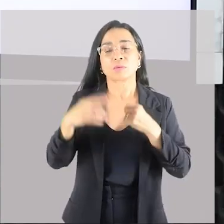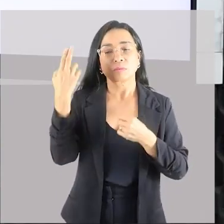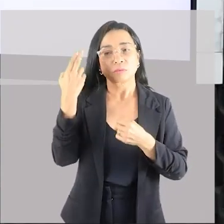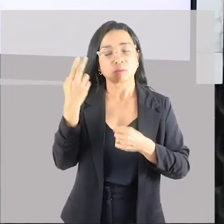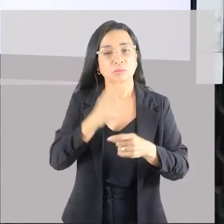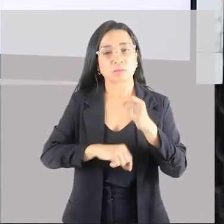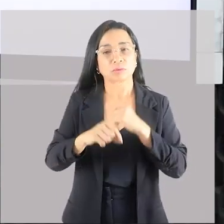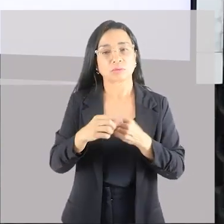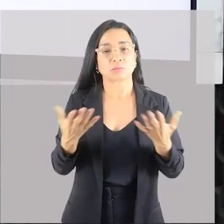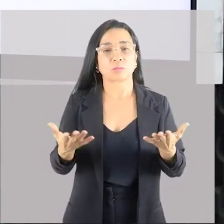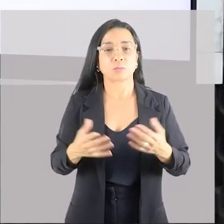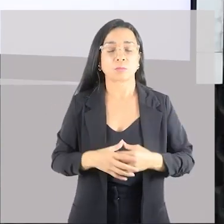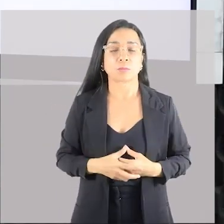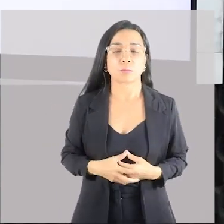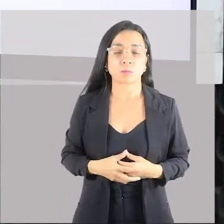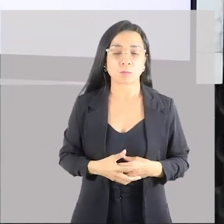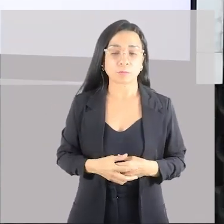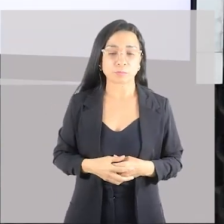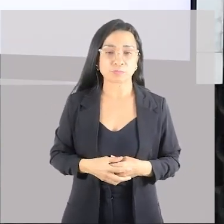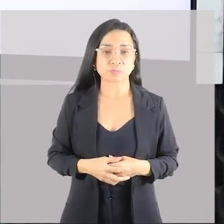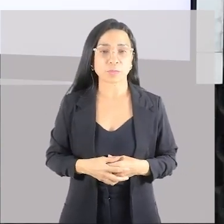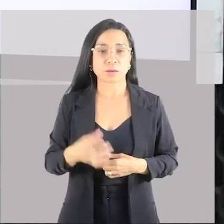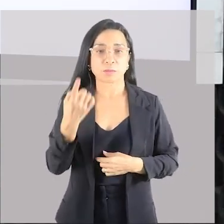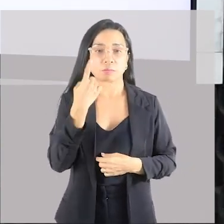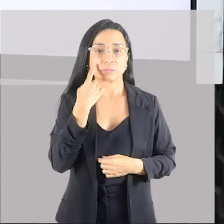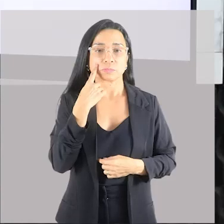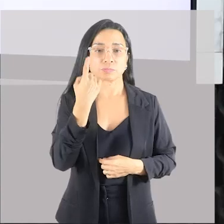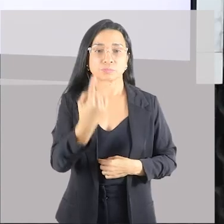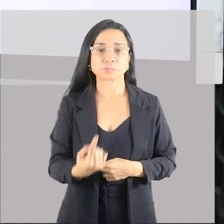com ela e regulá-la, então. Então, veja só.